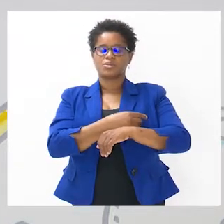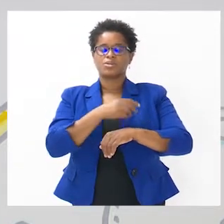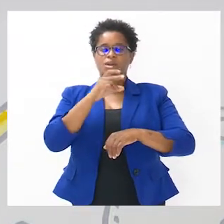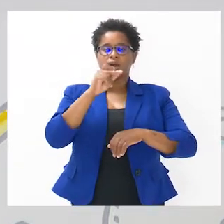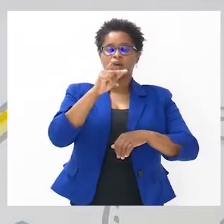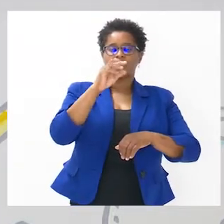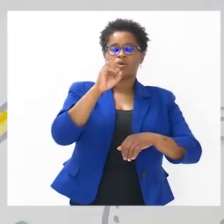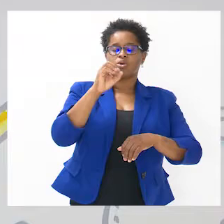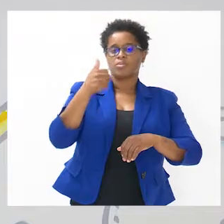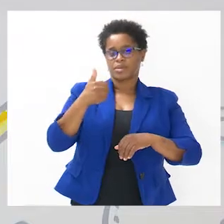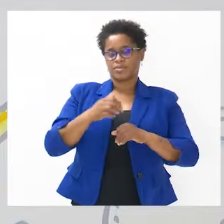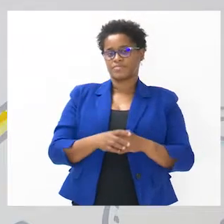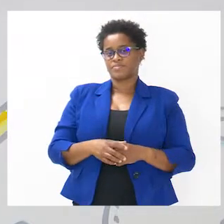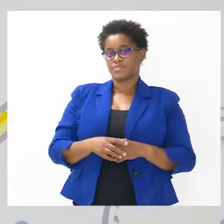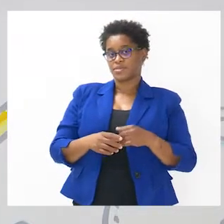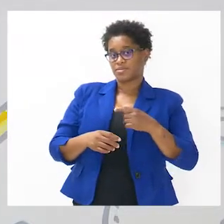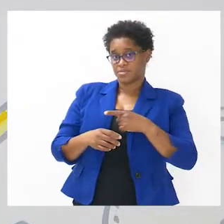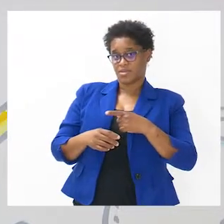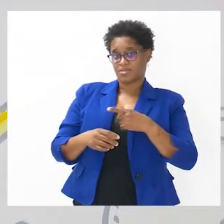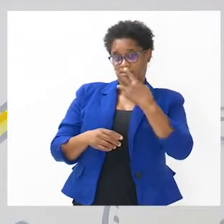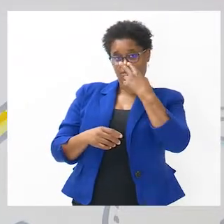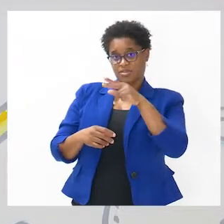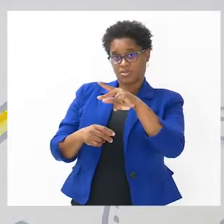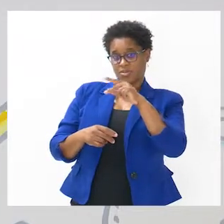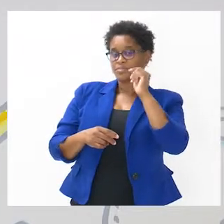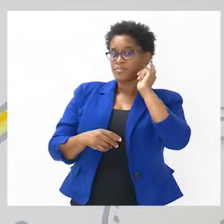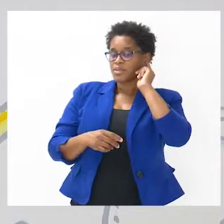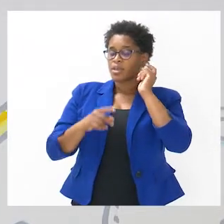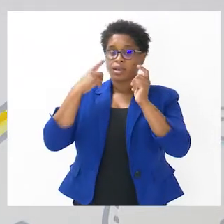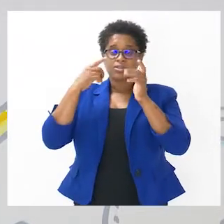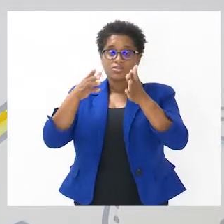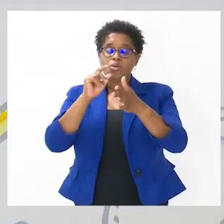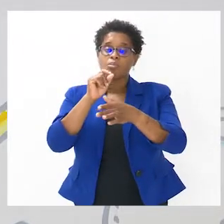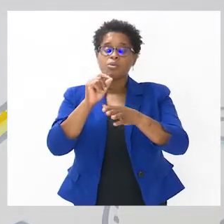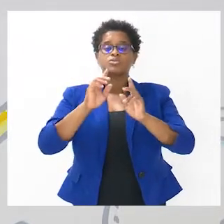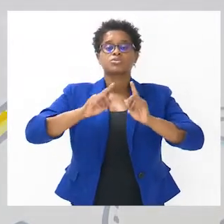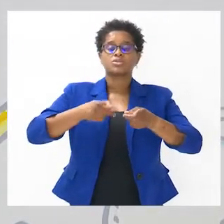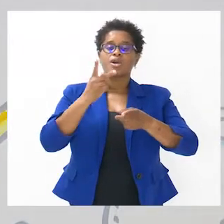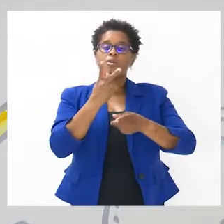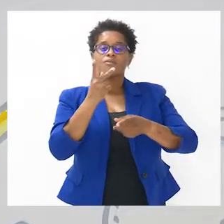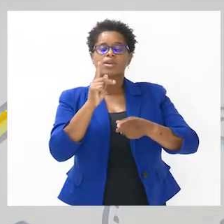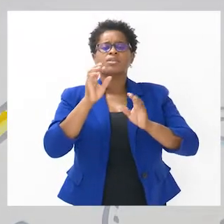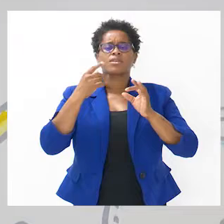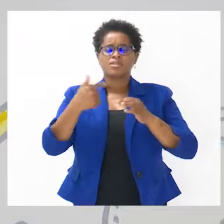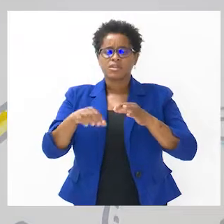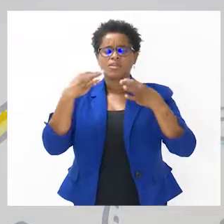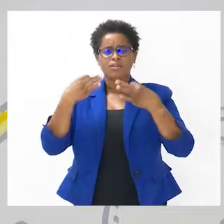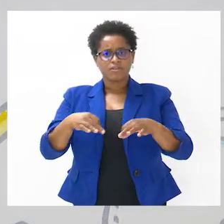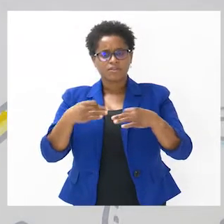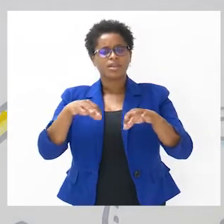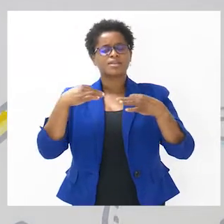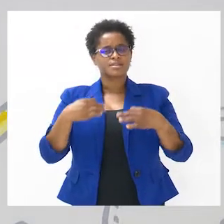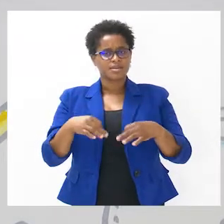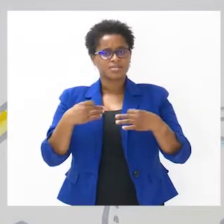AOB. Atenção, o ponto de origem, o vértice, tem de ficar sempre no